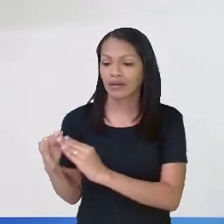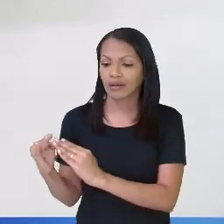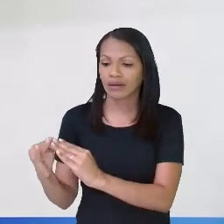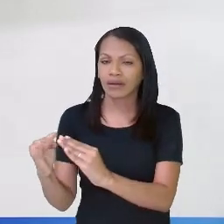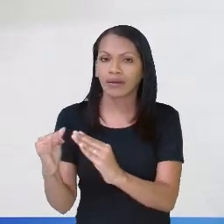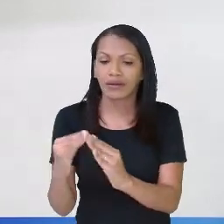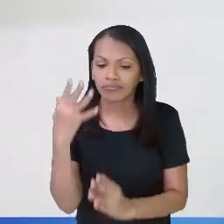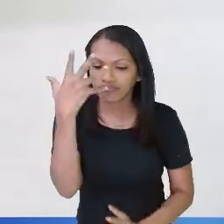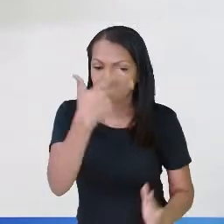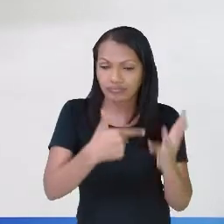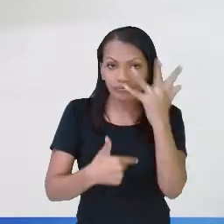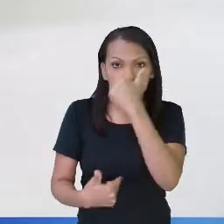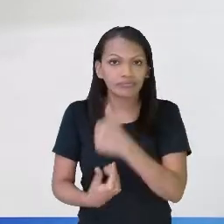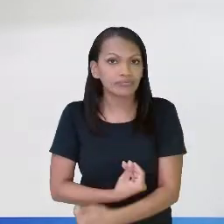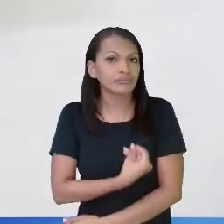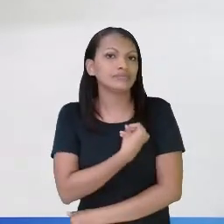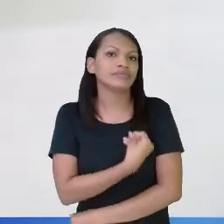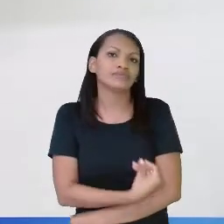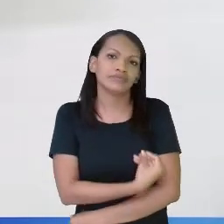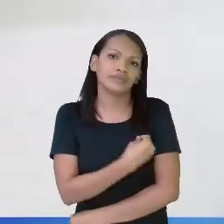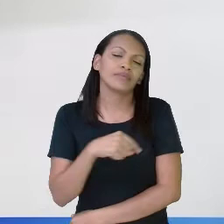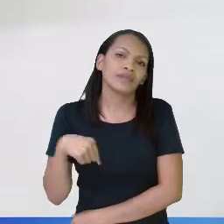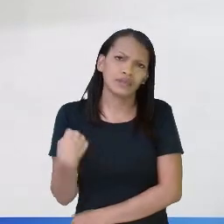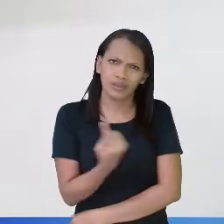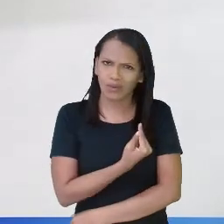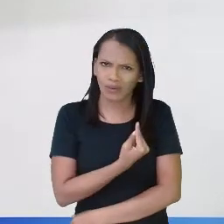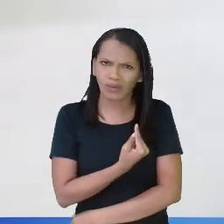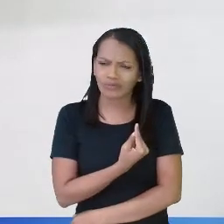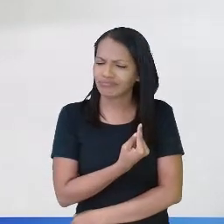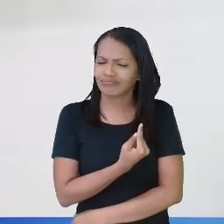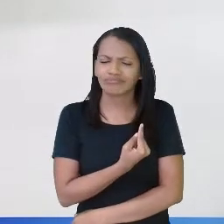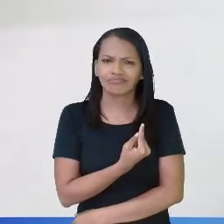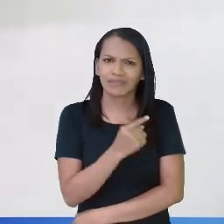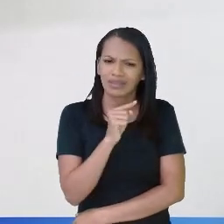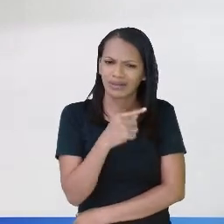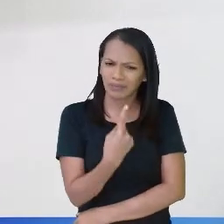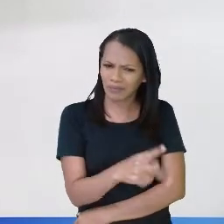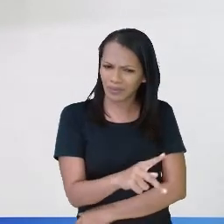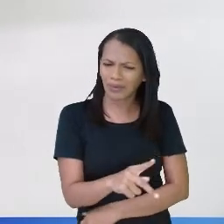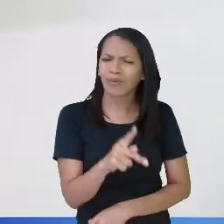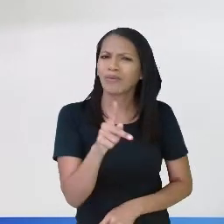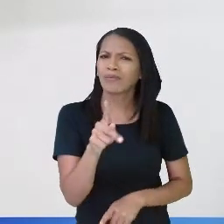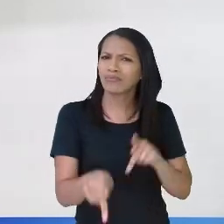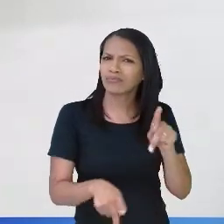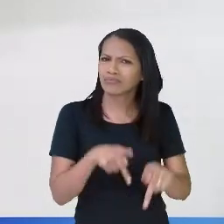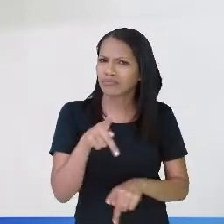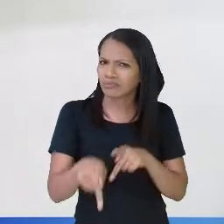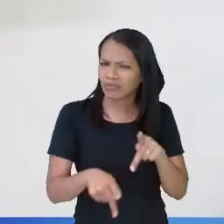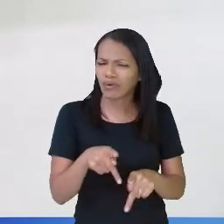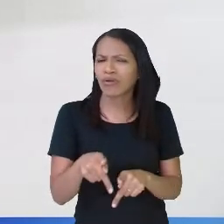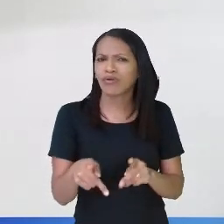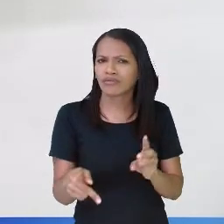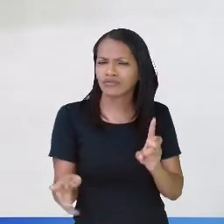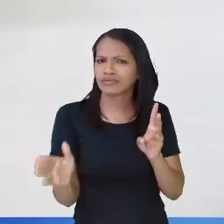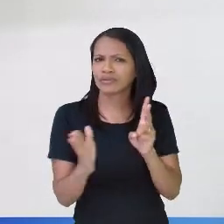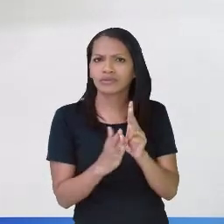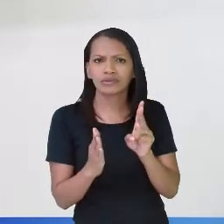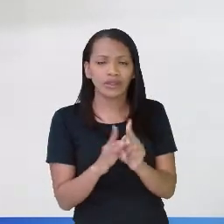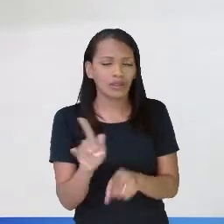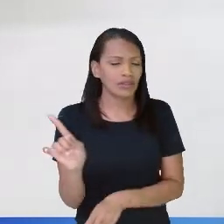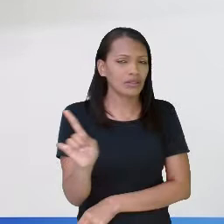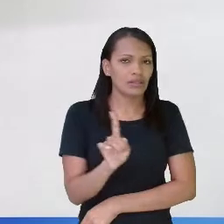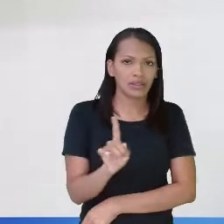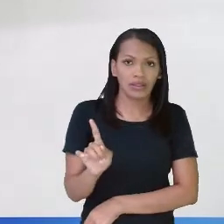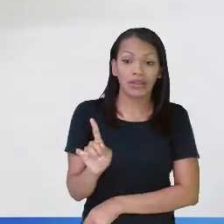vida e beleza para nós, mas é só para eles? Não. Ela conclui dizendo que é para toda a nação. E